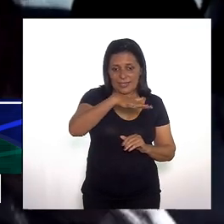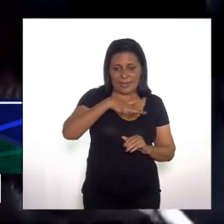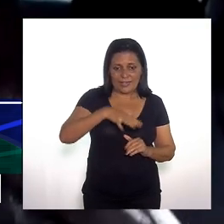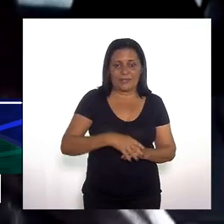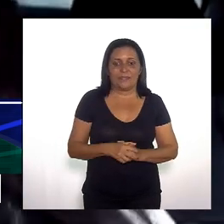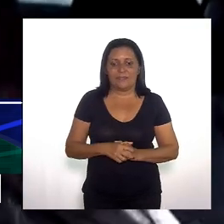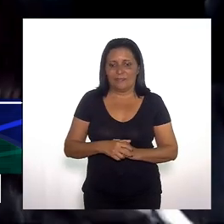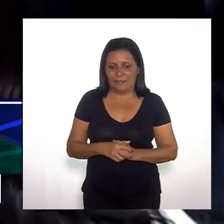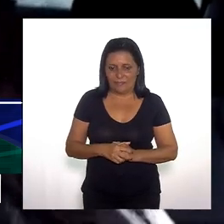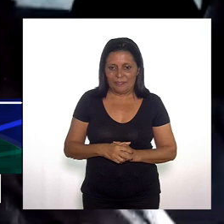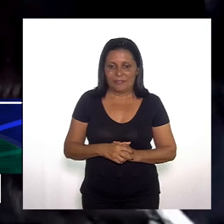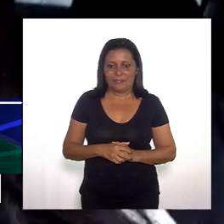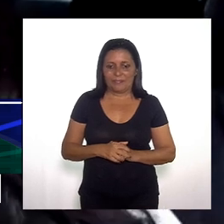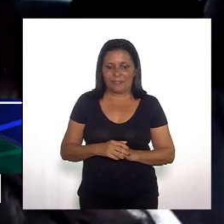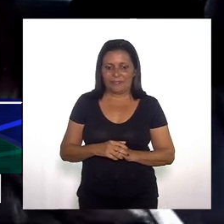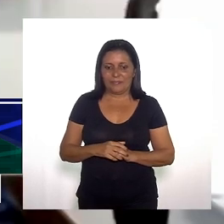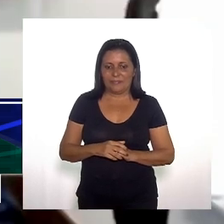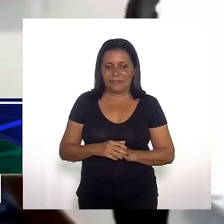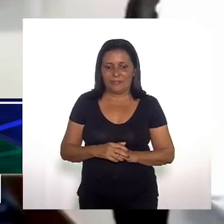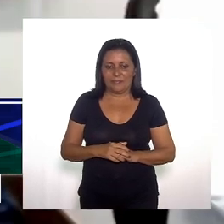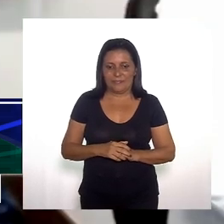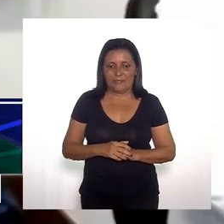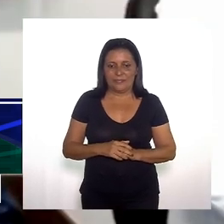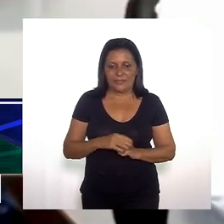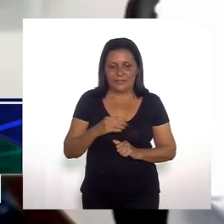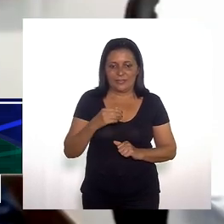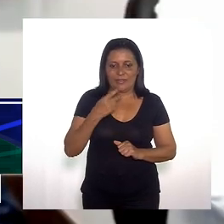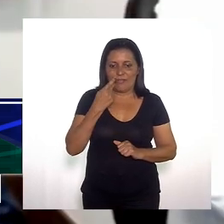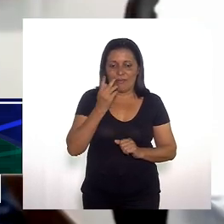já. Obrigado. Já falo ao final, tá?